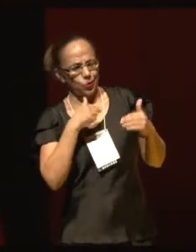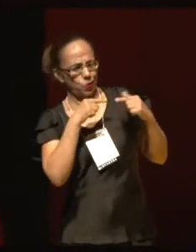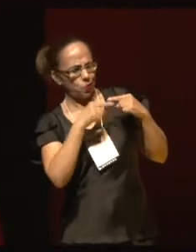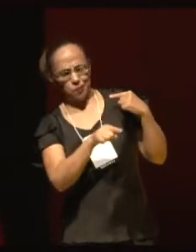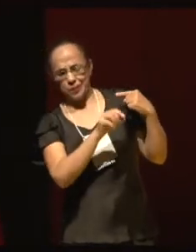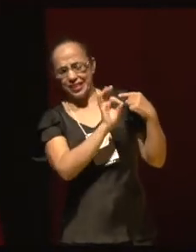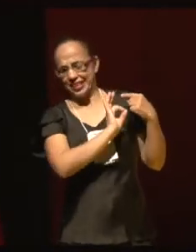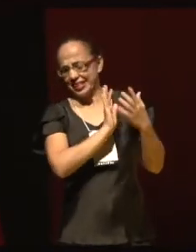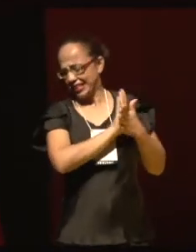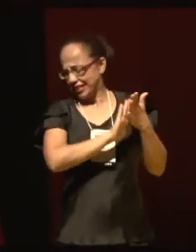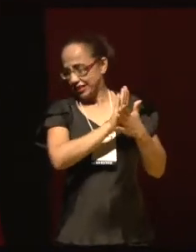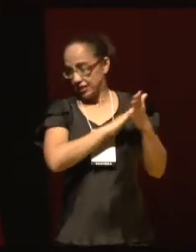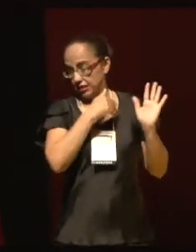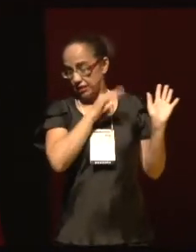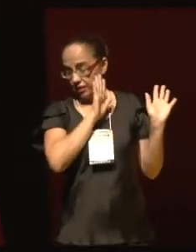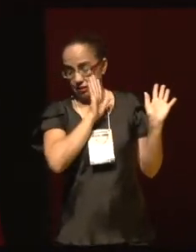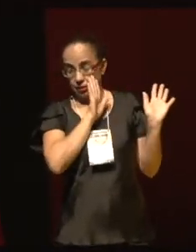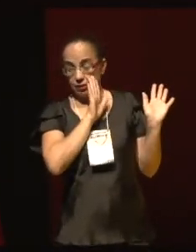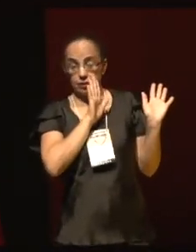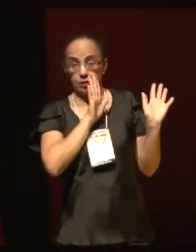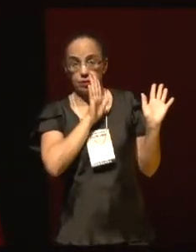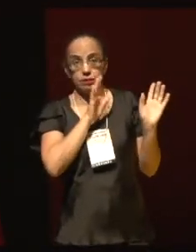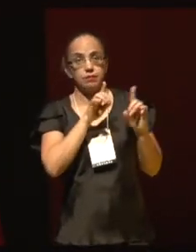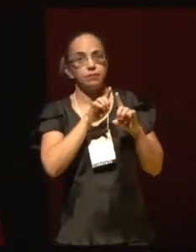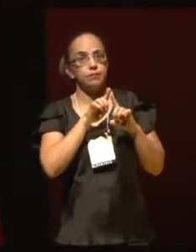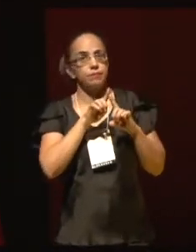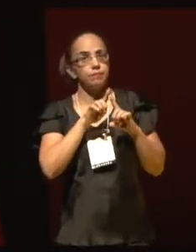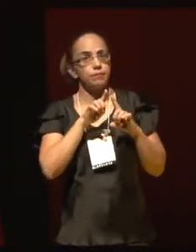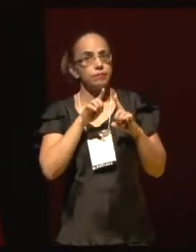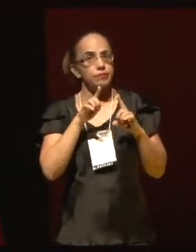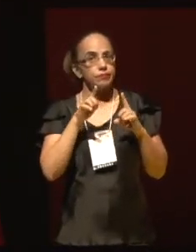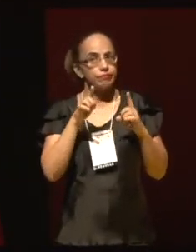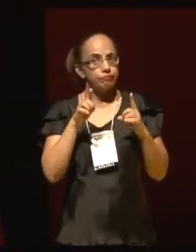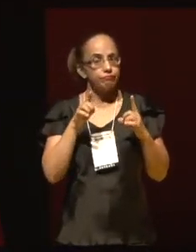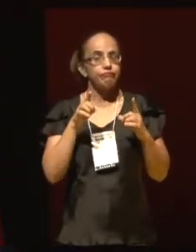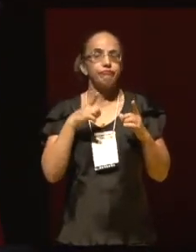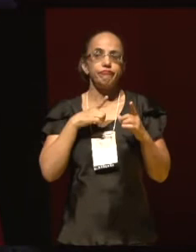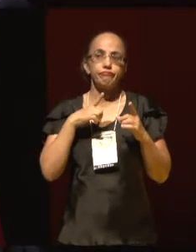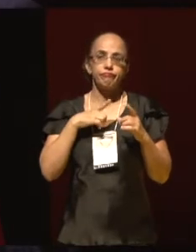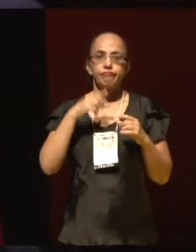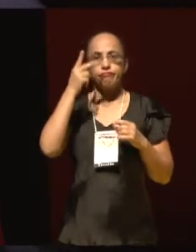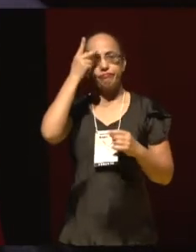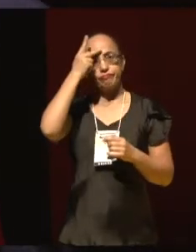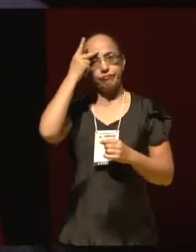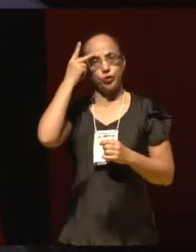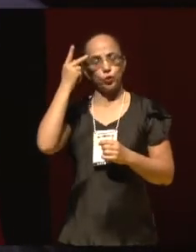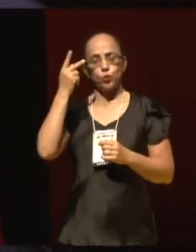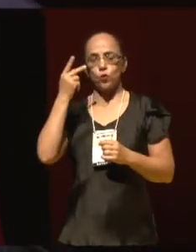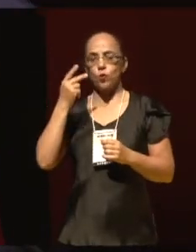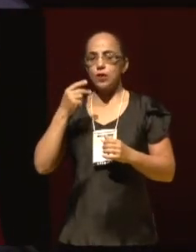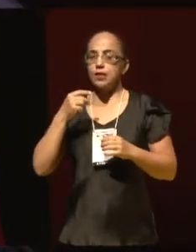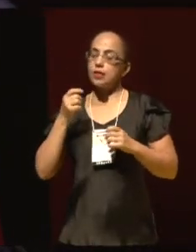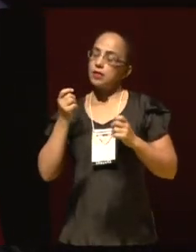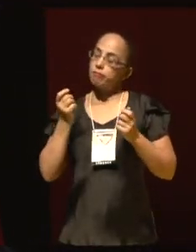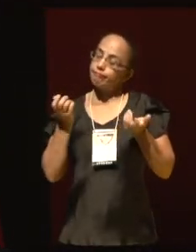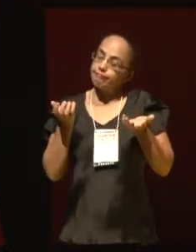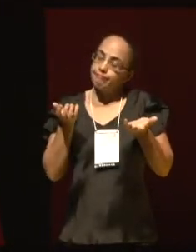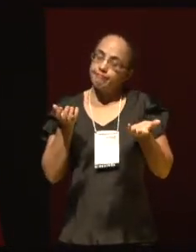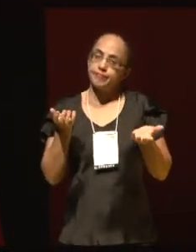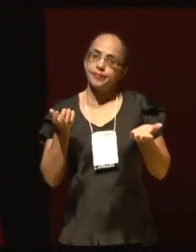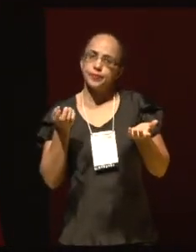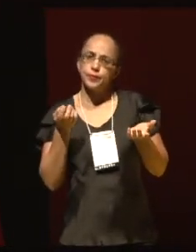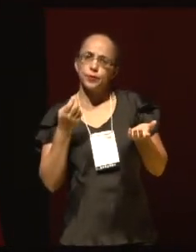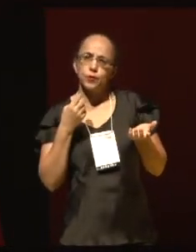trabalho. Mas tem muitas pessoas que têm adicção ao trabalho. Não podem fazer outra coisa que